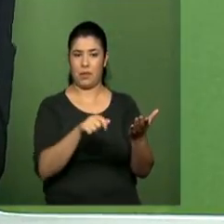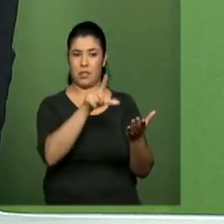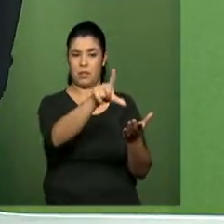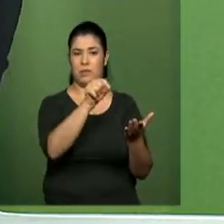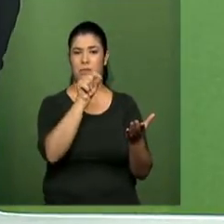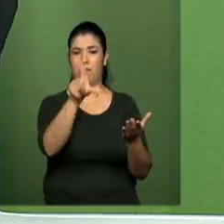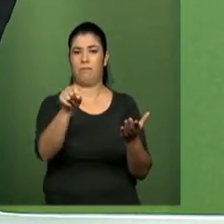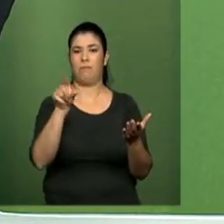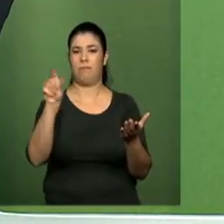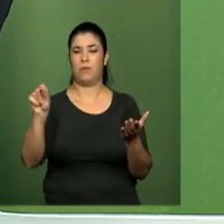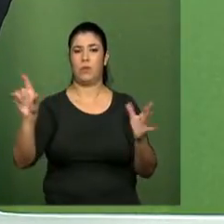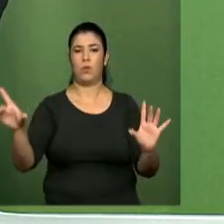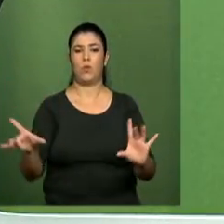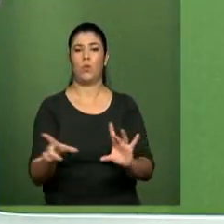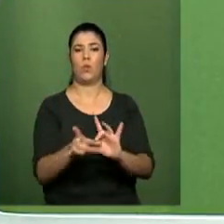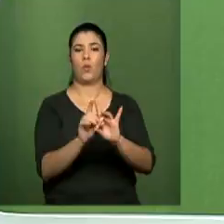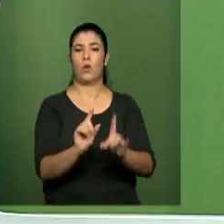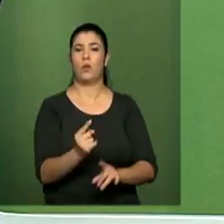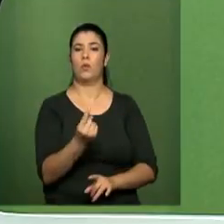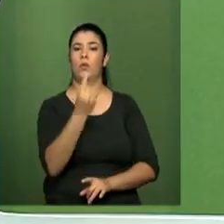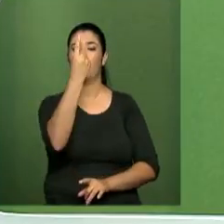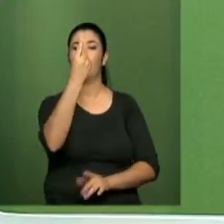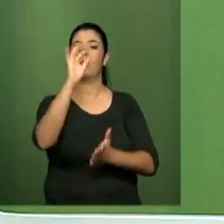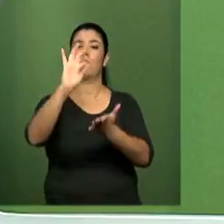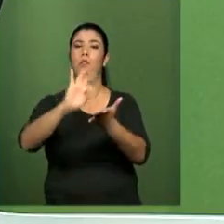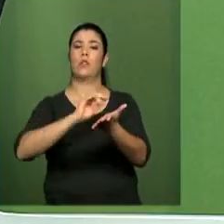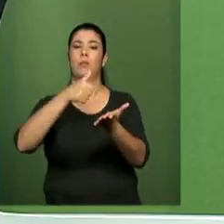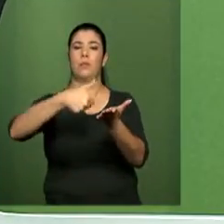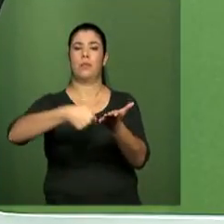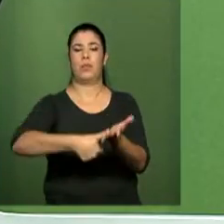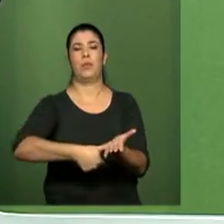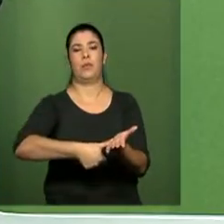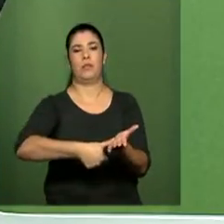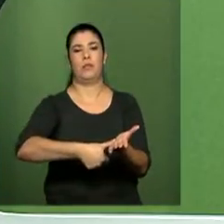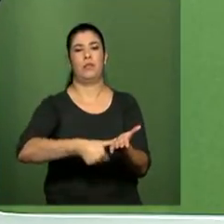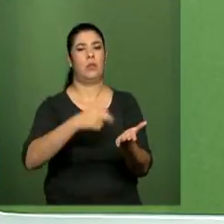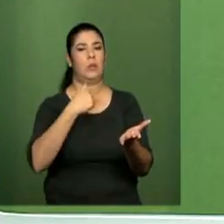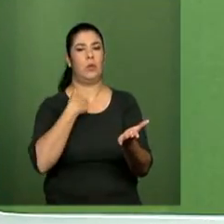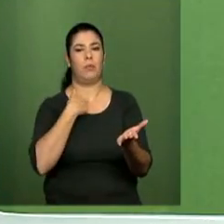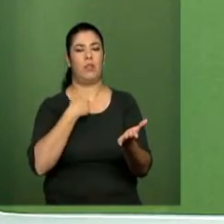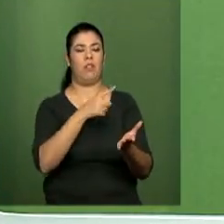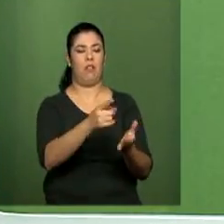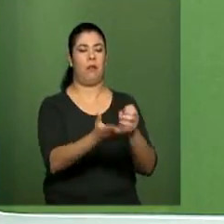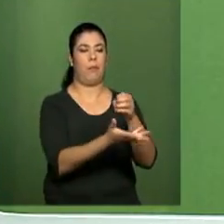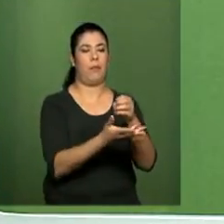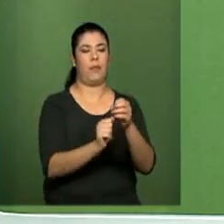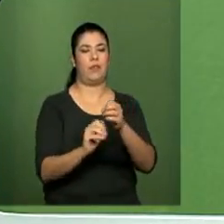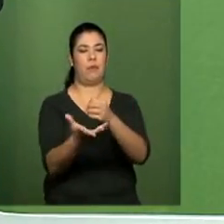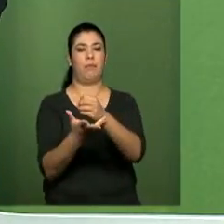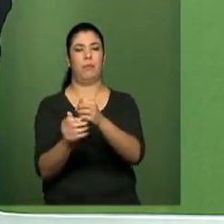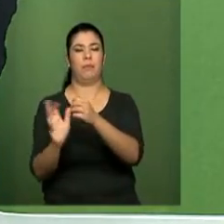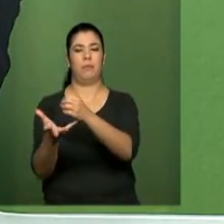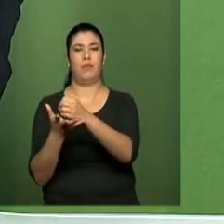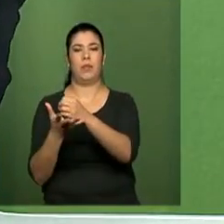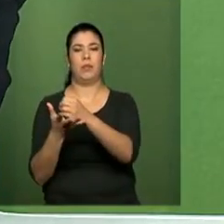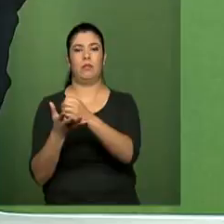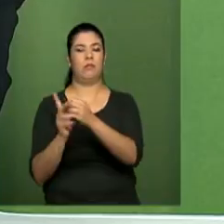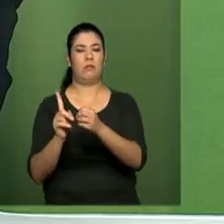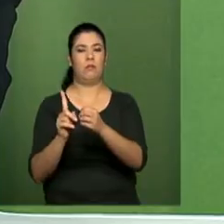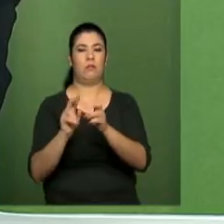mesma base essa base tem que ser única não pode ser a base aqui a base aqui a base então na hora que nós